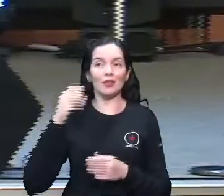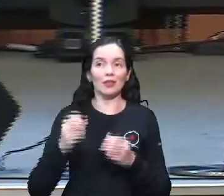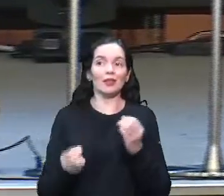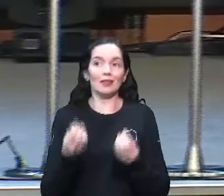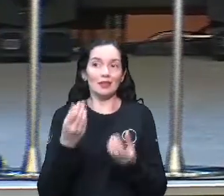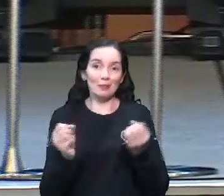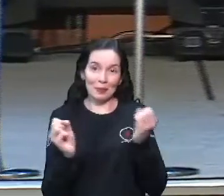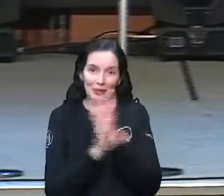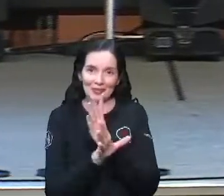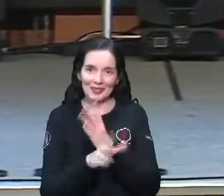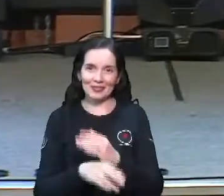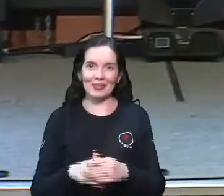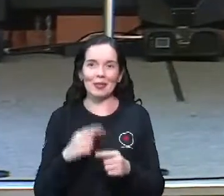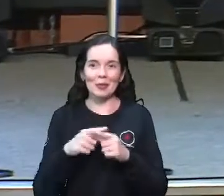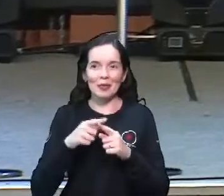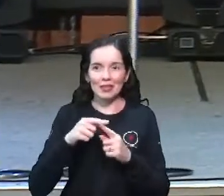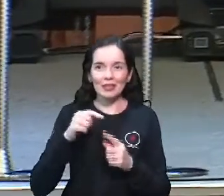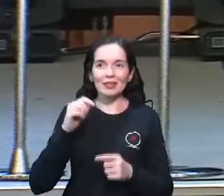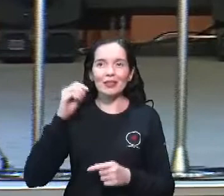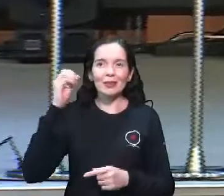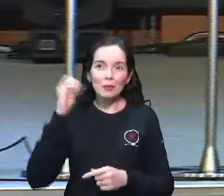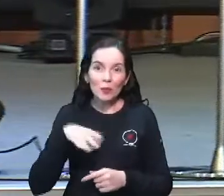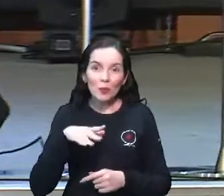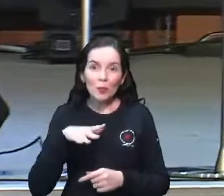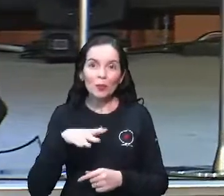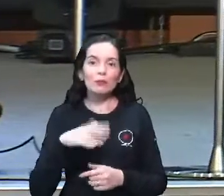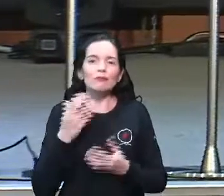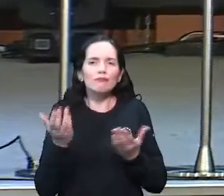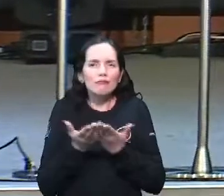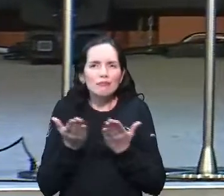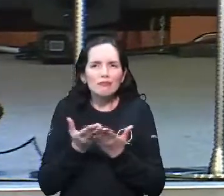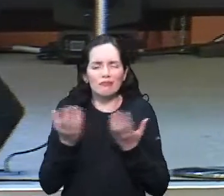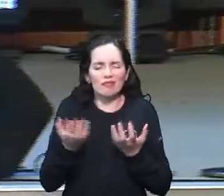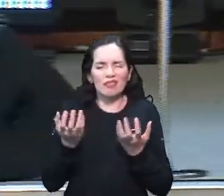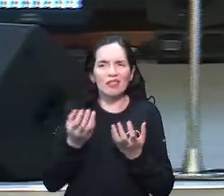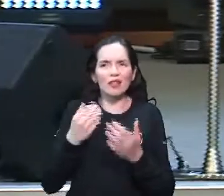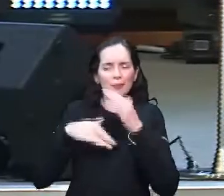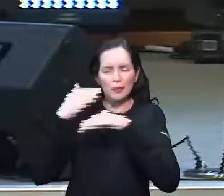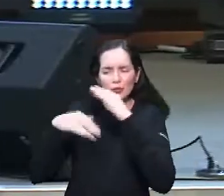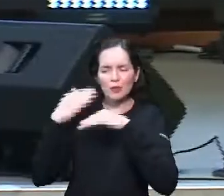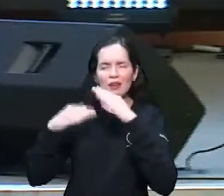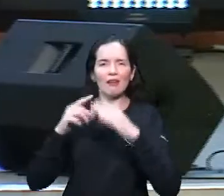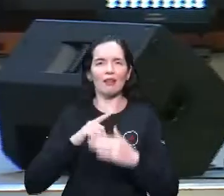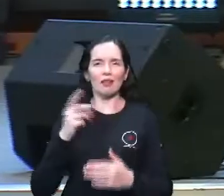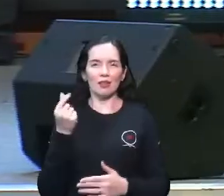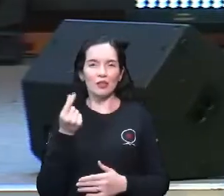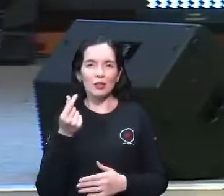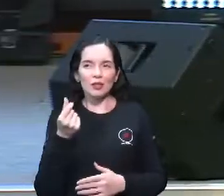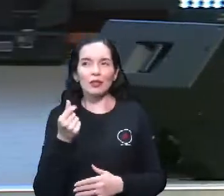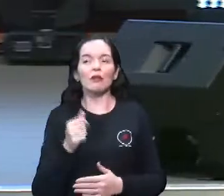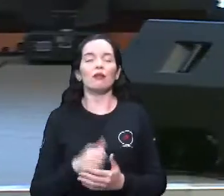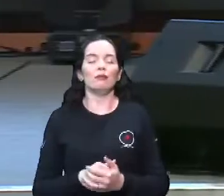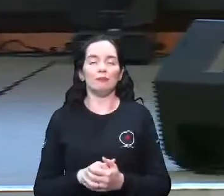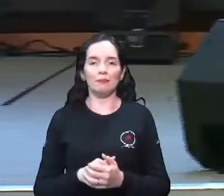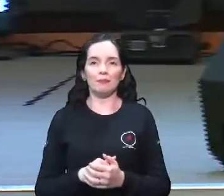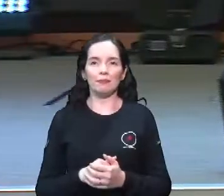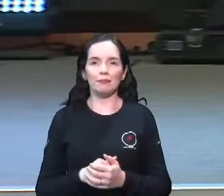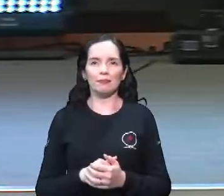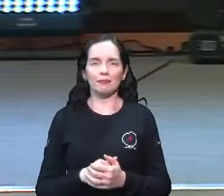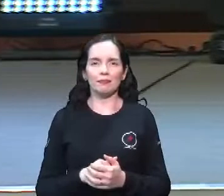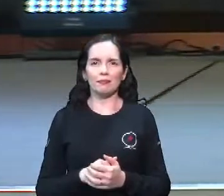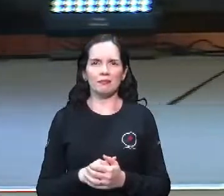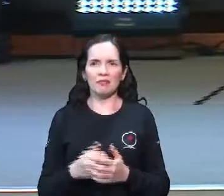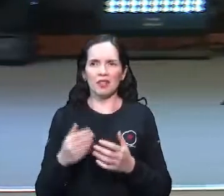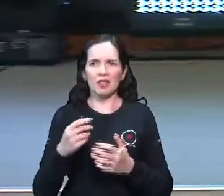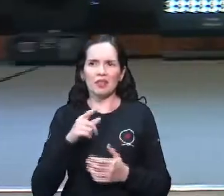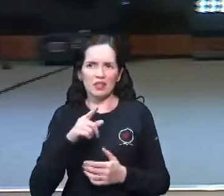era um absurdo. Crente querer prosperar, crente querer ter dinheiro, era um absurdo. Eu já ouvi algumas vezes: não, você não tem que